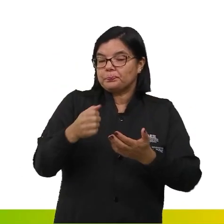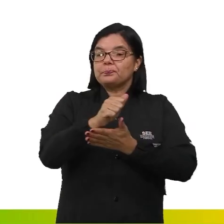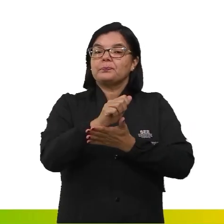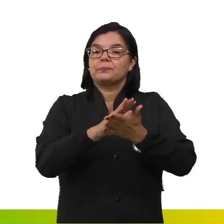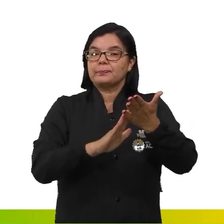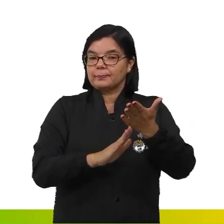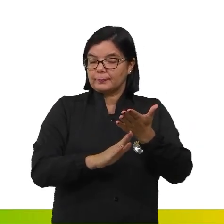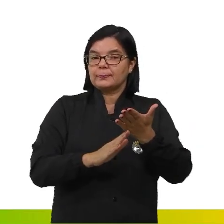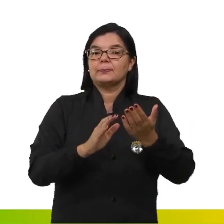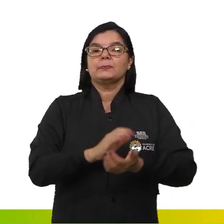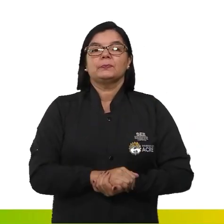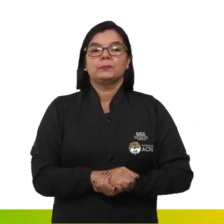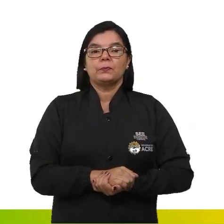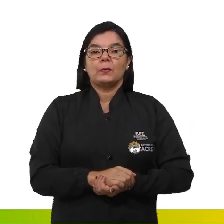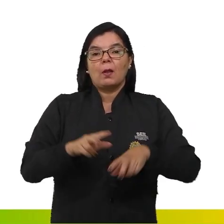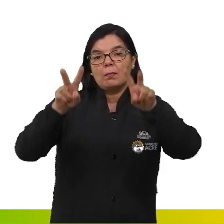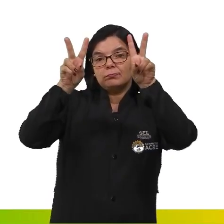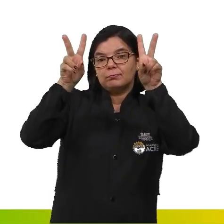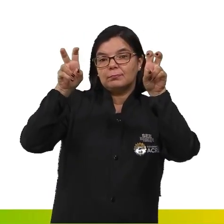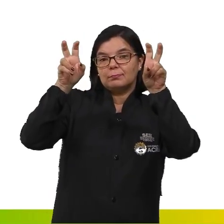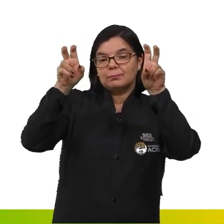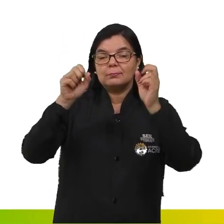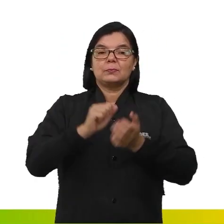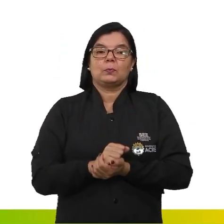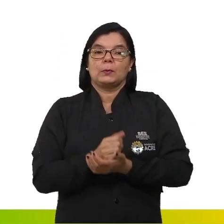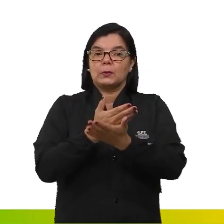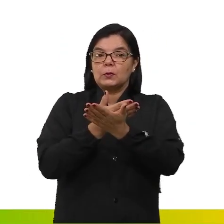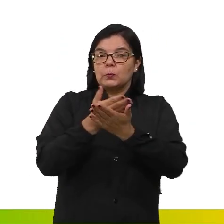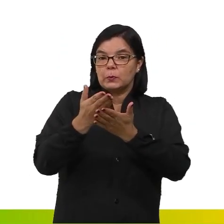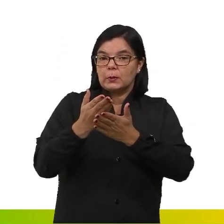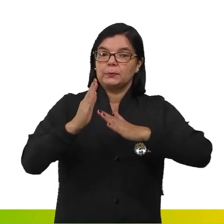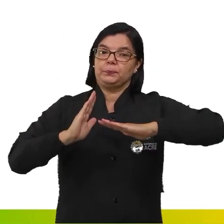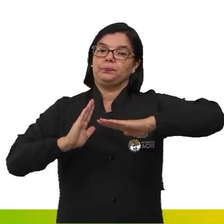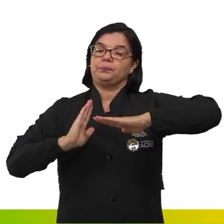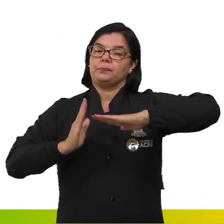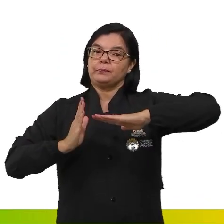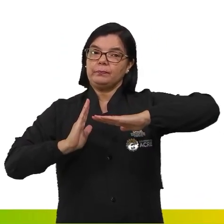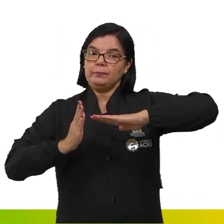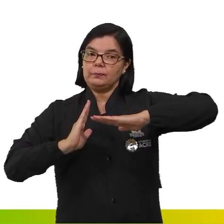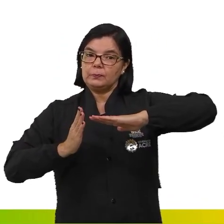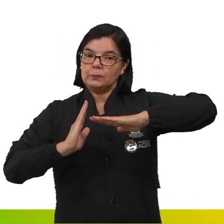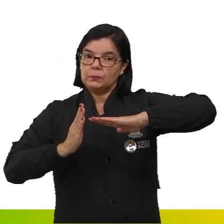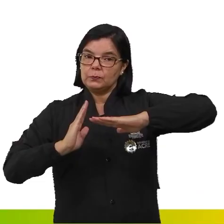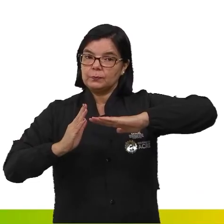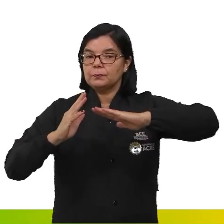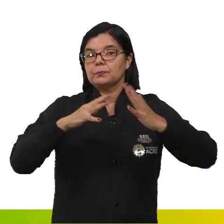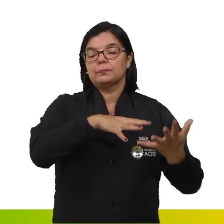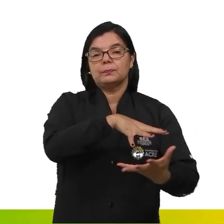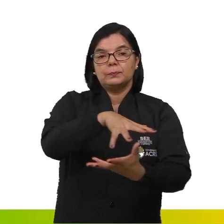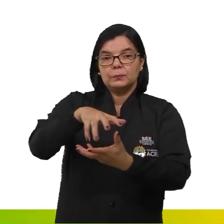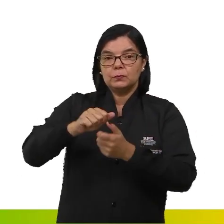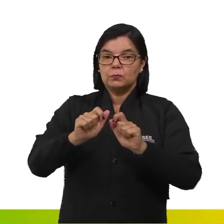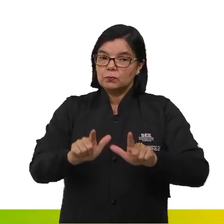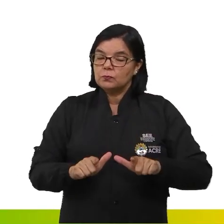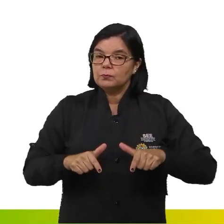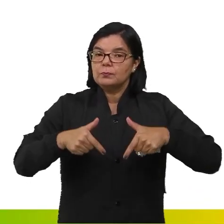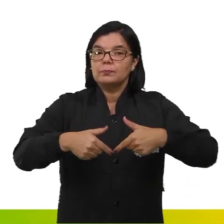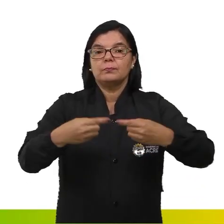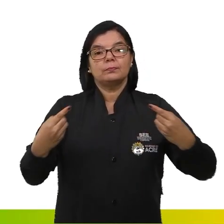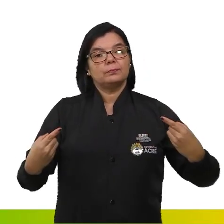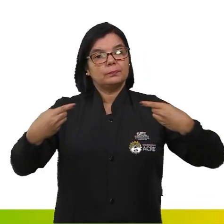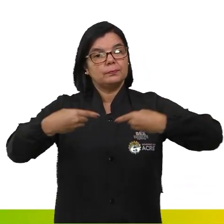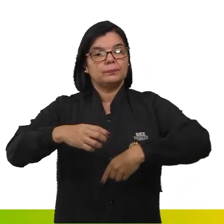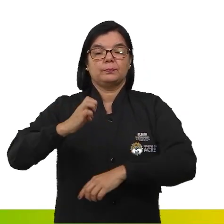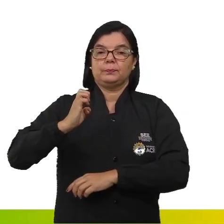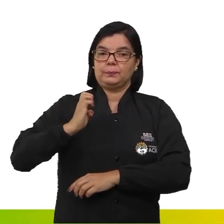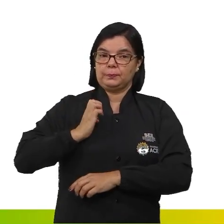atividades relacionadas ao assunto. Para começar, temos aí. Na contemporaneidade, o mundo